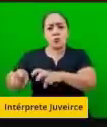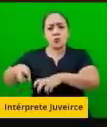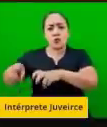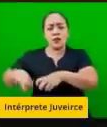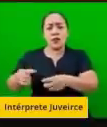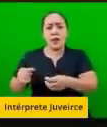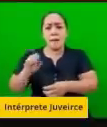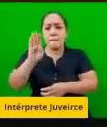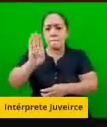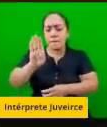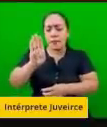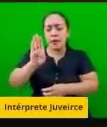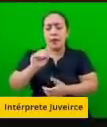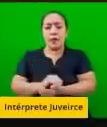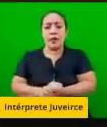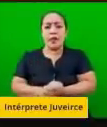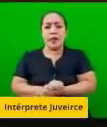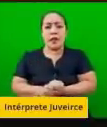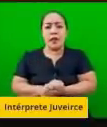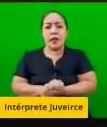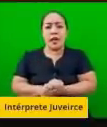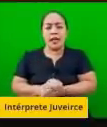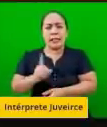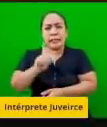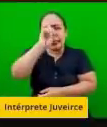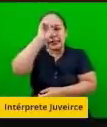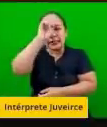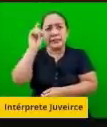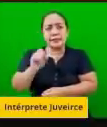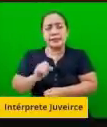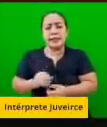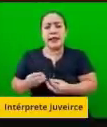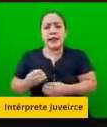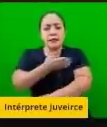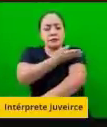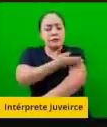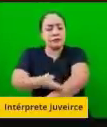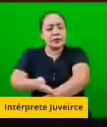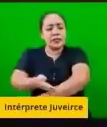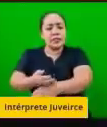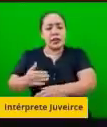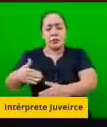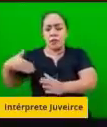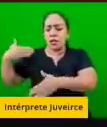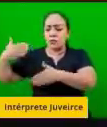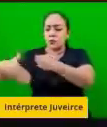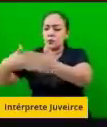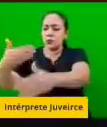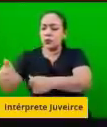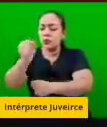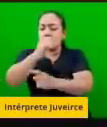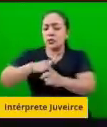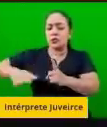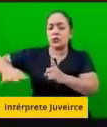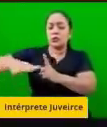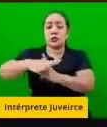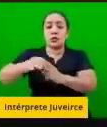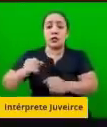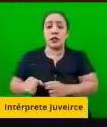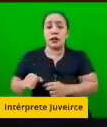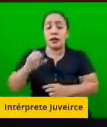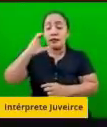A ideia de branqueamento racial como forma de progresso para a sociedade. Alternativa